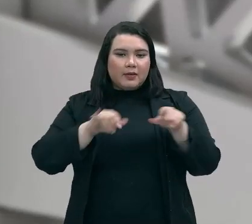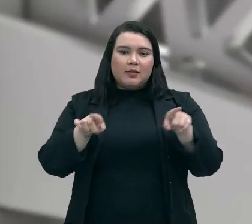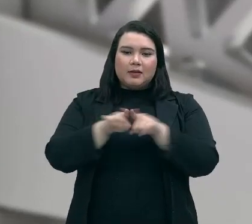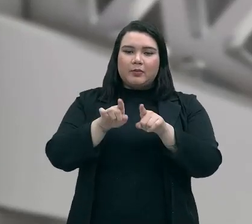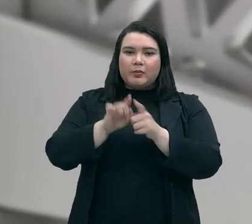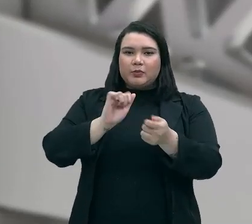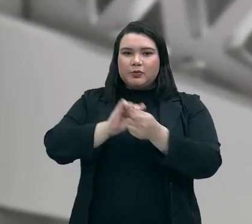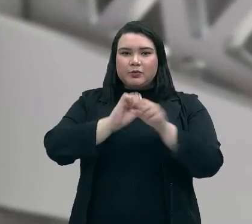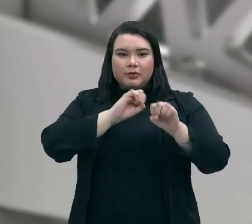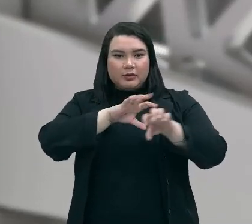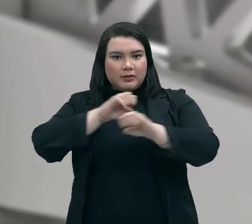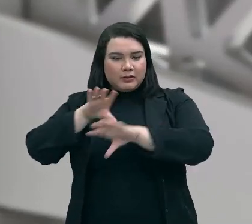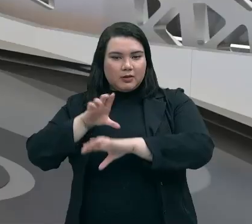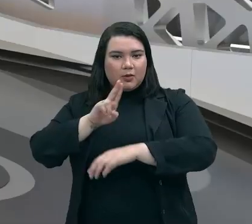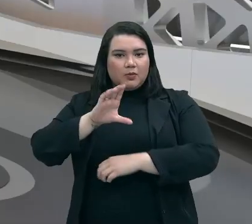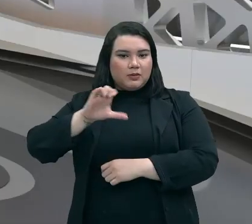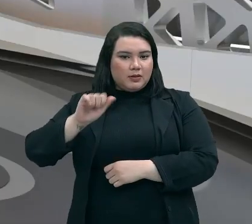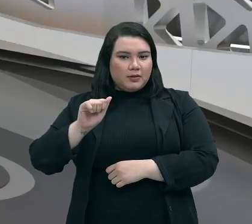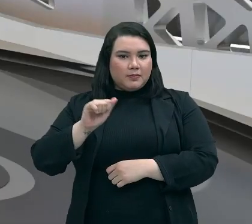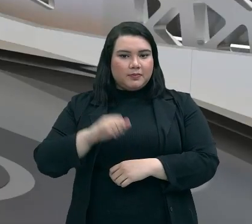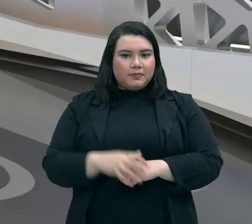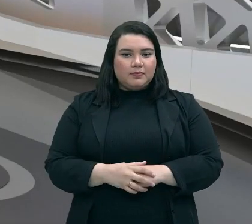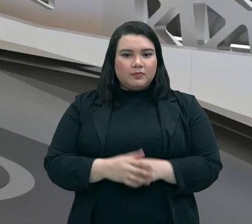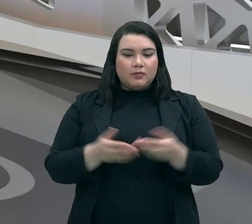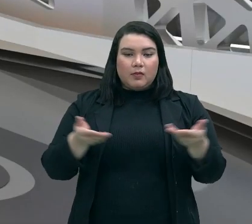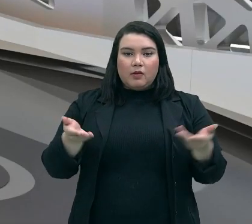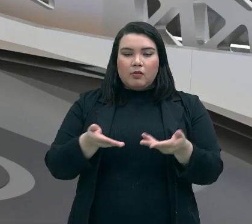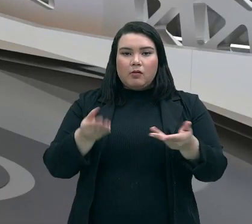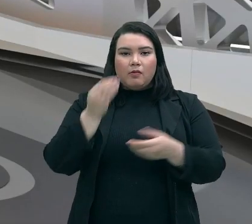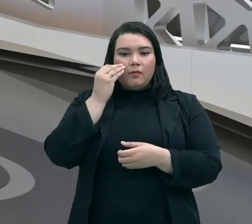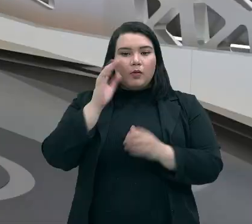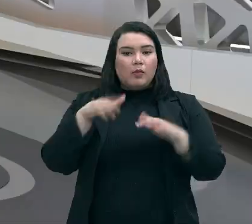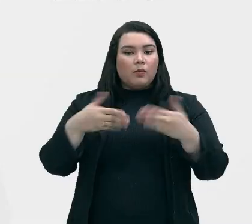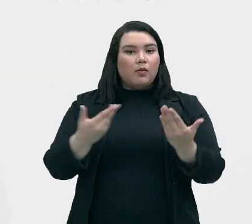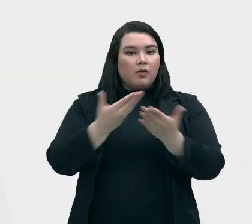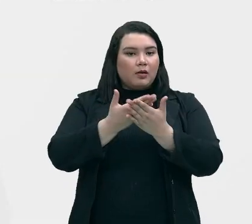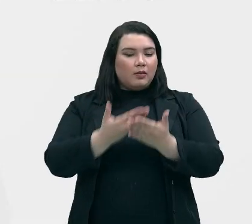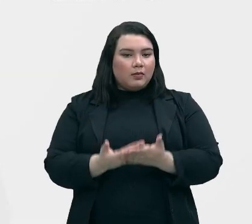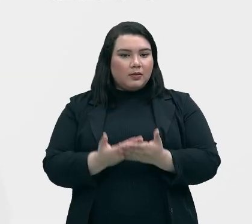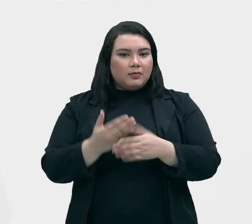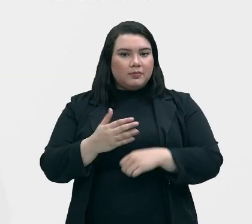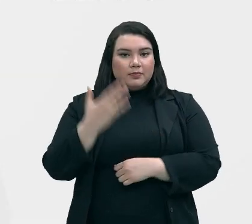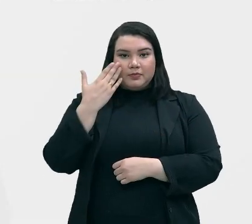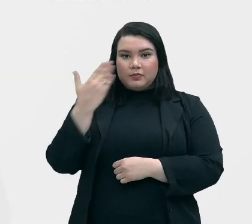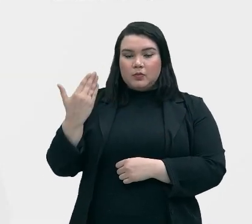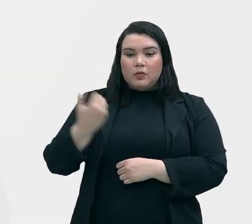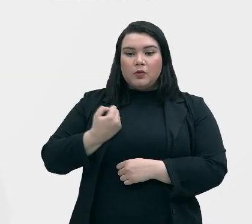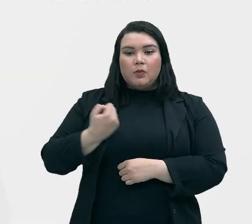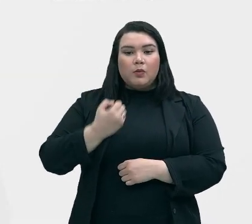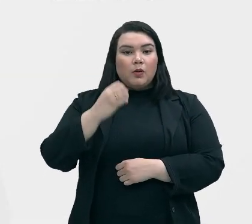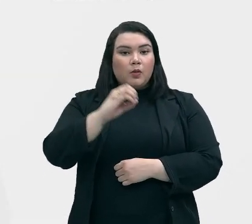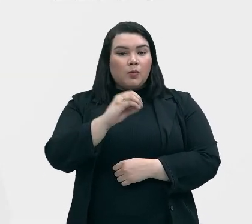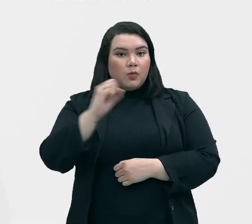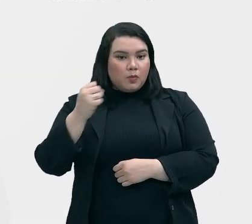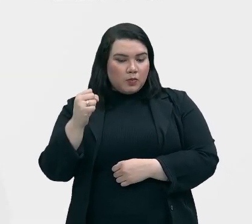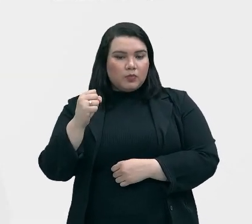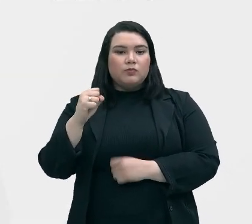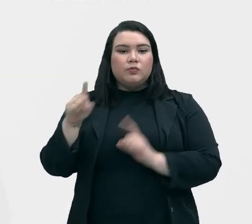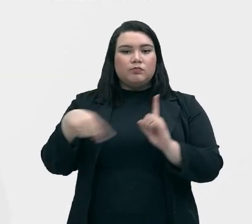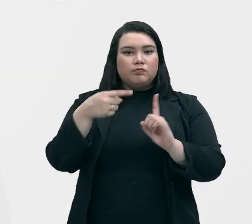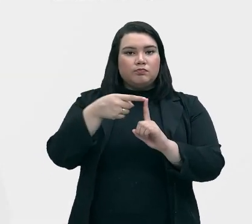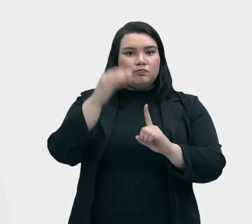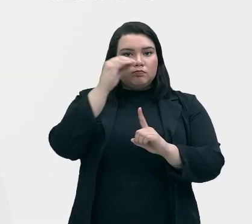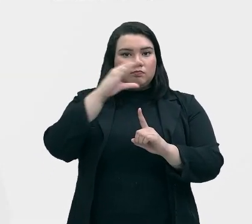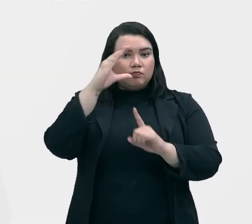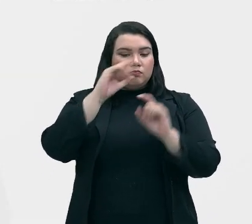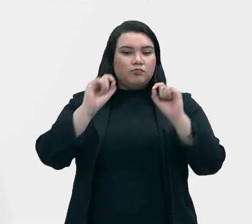acompanhar vocês aqui na UCA. E é isso aí, vamos saber qual vai ser a nossa aula? Aula 8, temos como objeto de